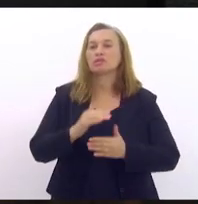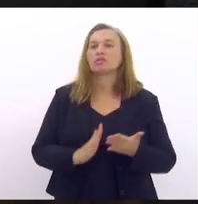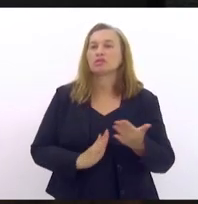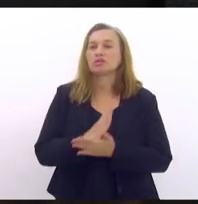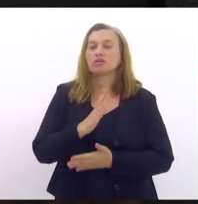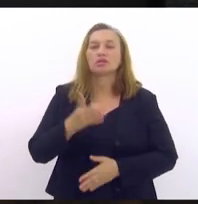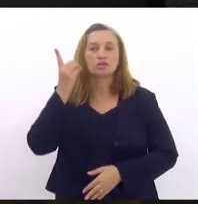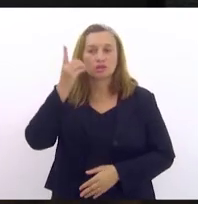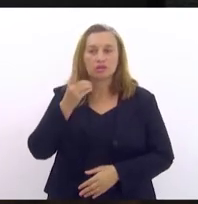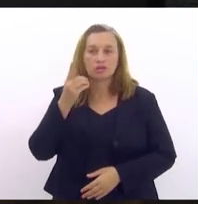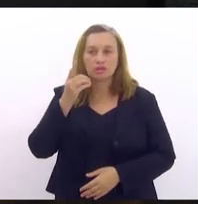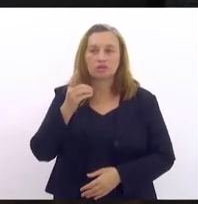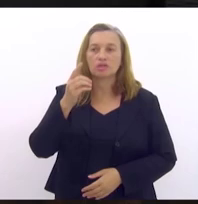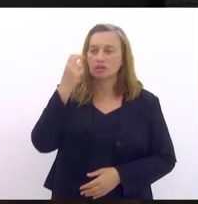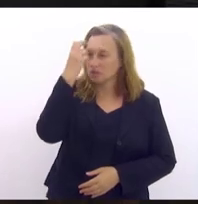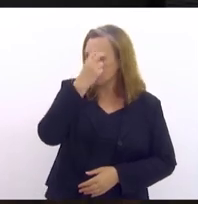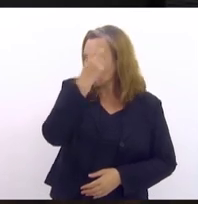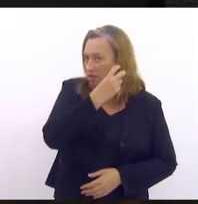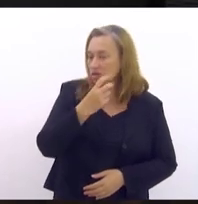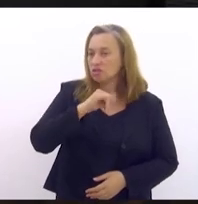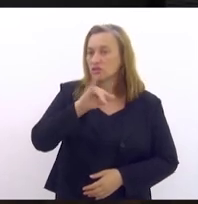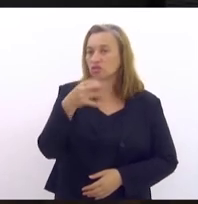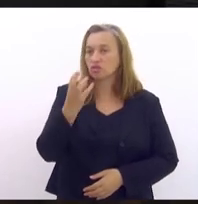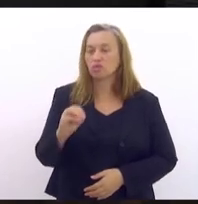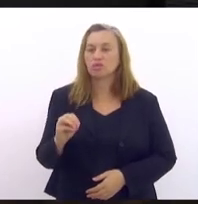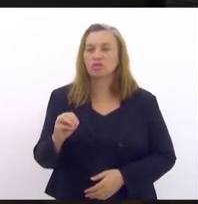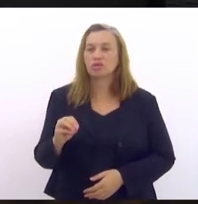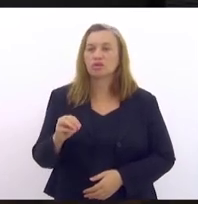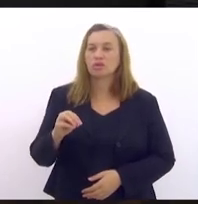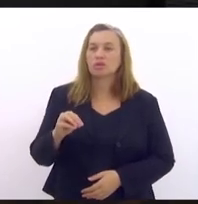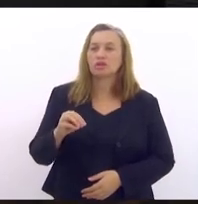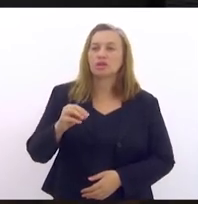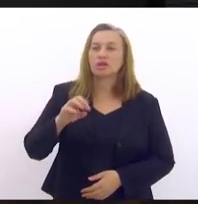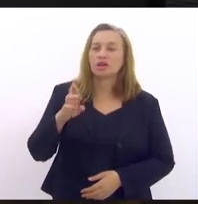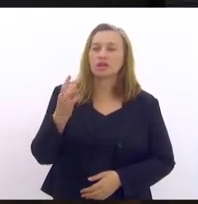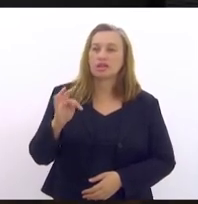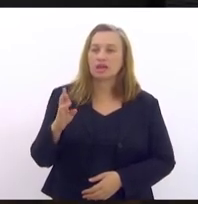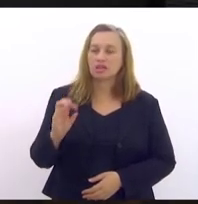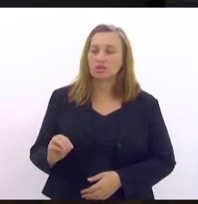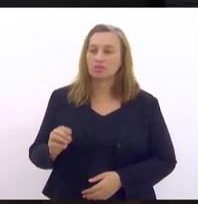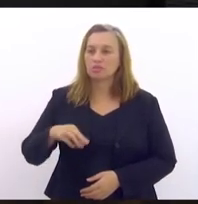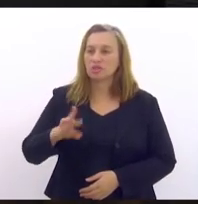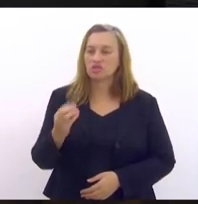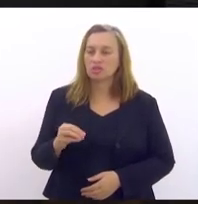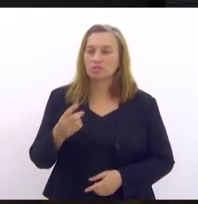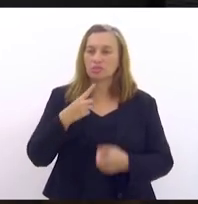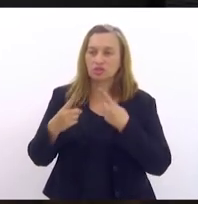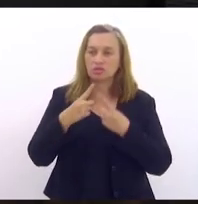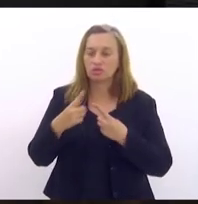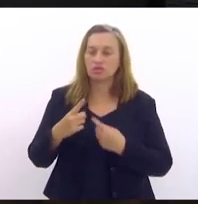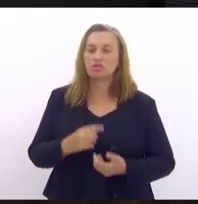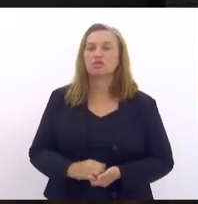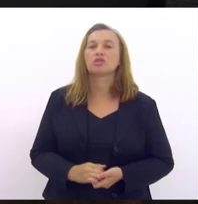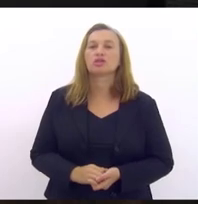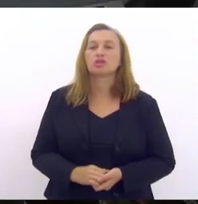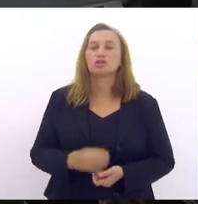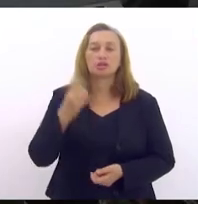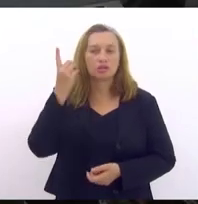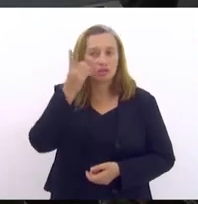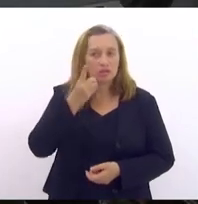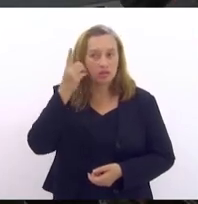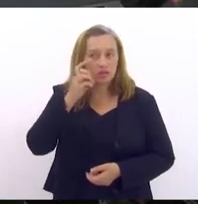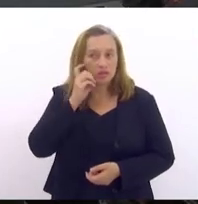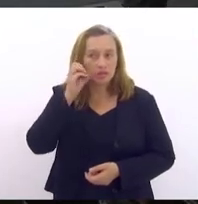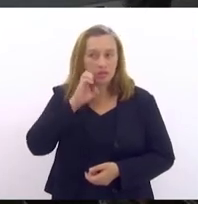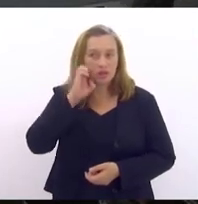Relatores, deputados Verônica Lima, Tande Vieira, Júlio Rocha e Renato Machado. Em discussão. Para discutir, presidente. Para discutir, deputada Érica Takimoto.